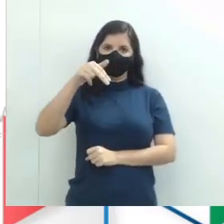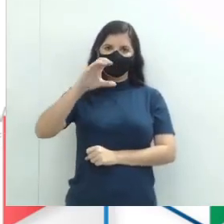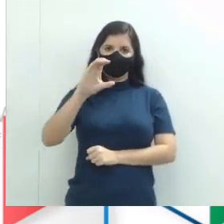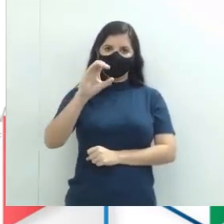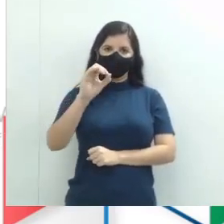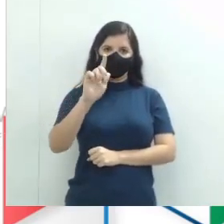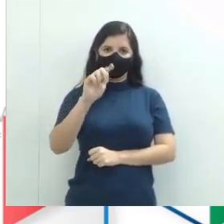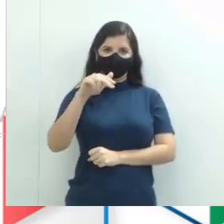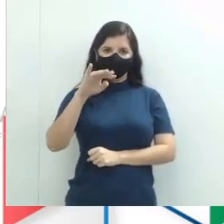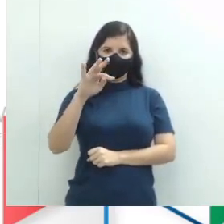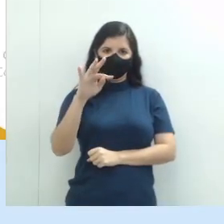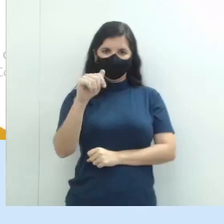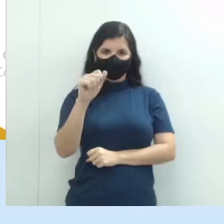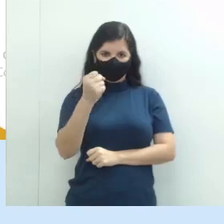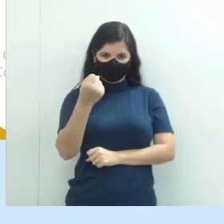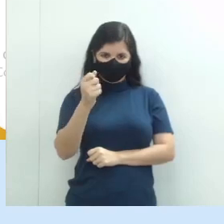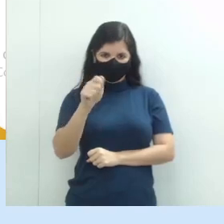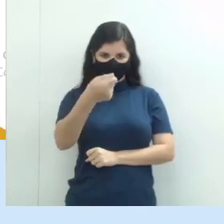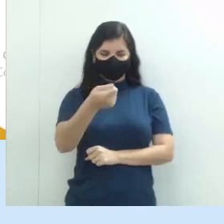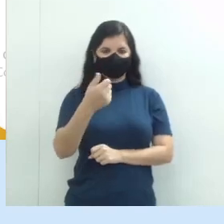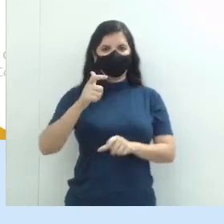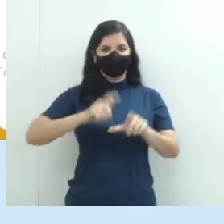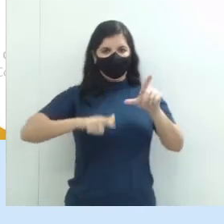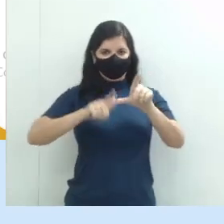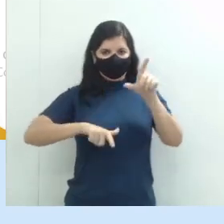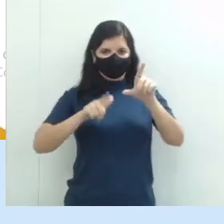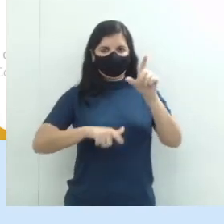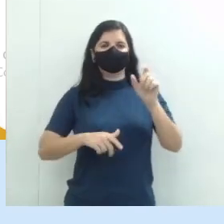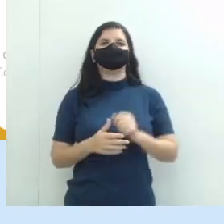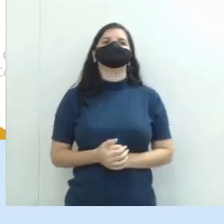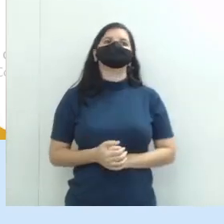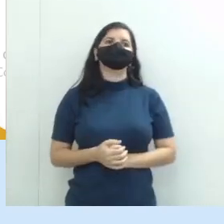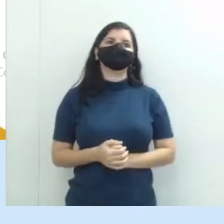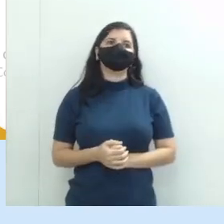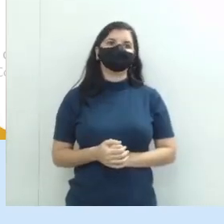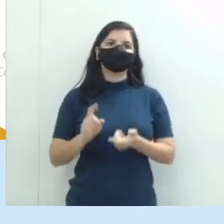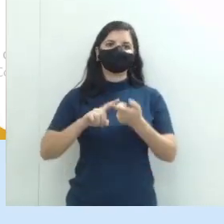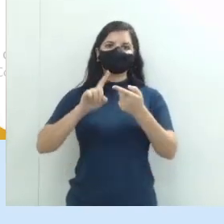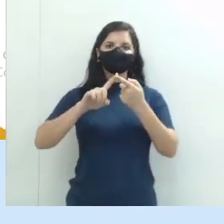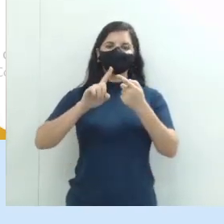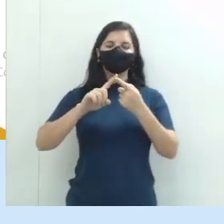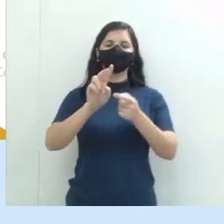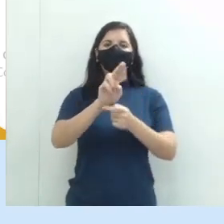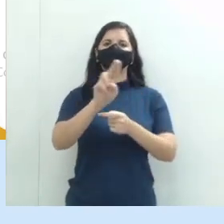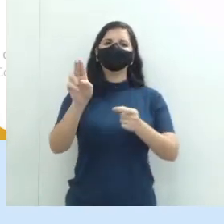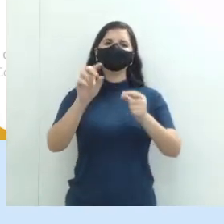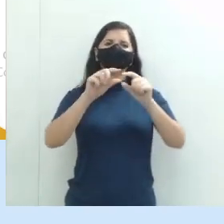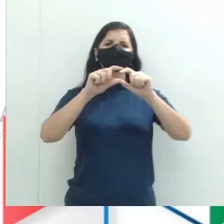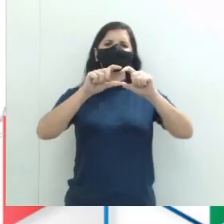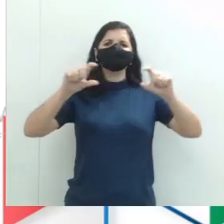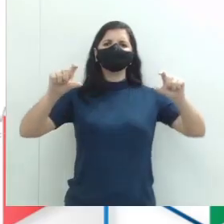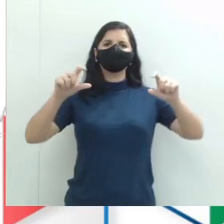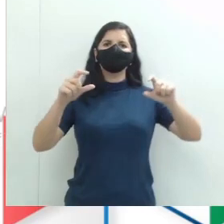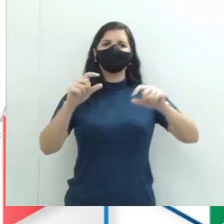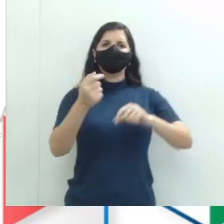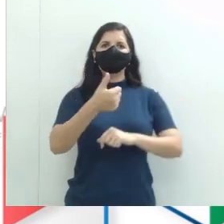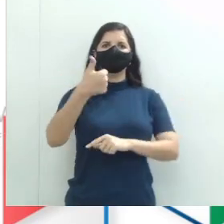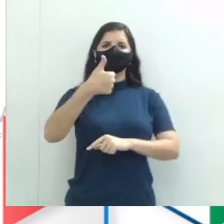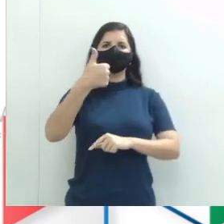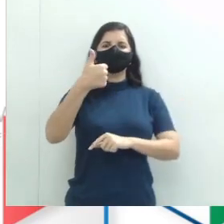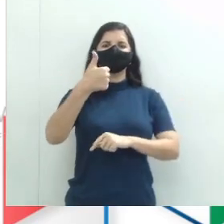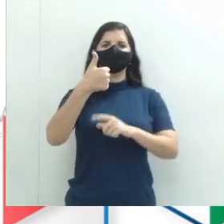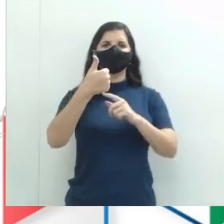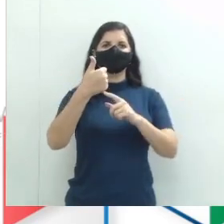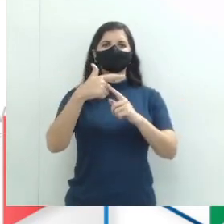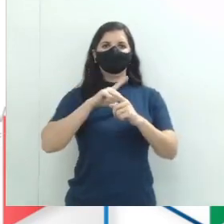já viu isso em revisão desde o sétimo ano, mas acompanha comigo, tá? Além disso, nós denominamos a equação do primeiro grau com